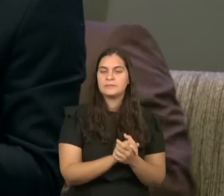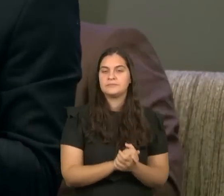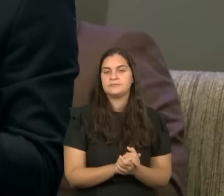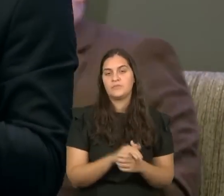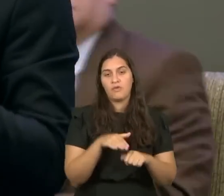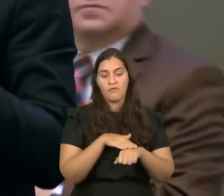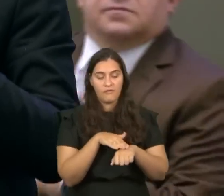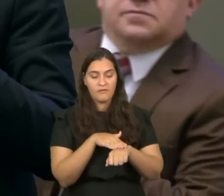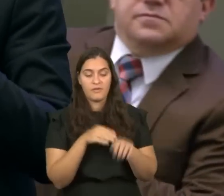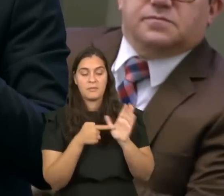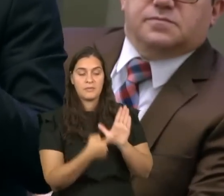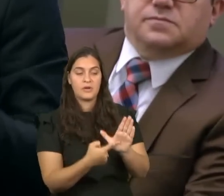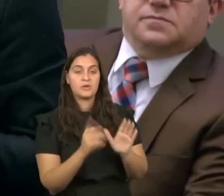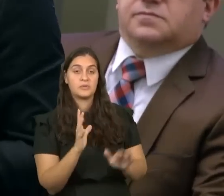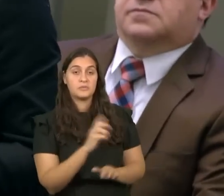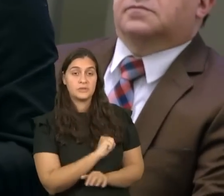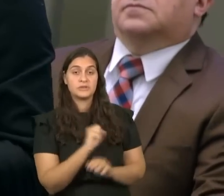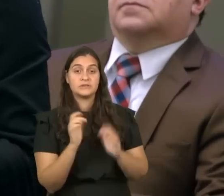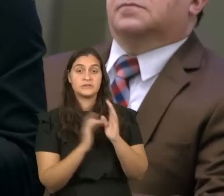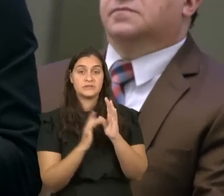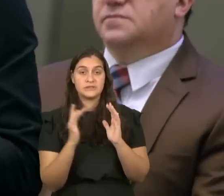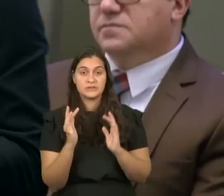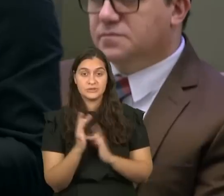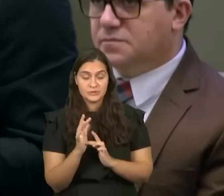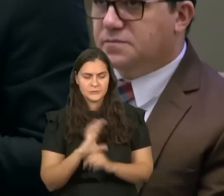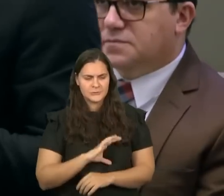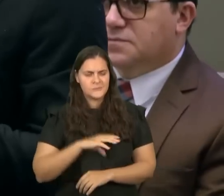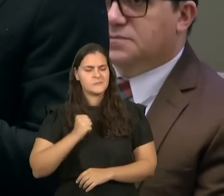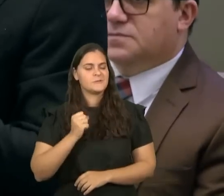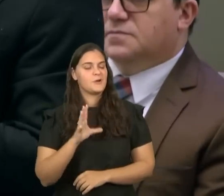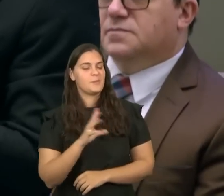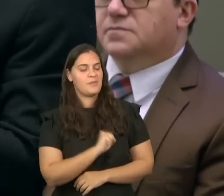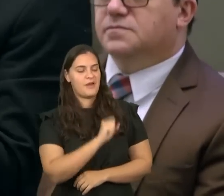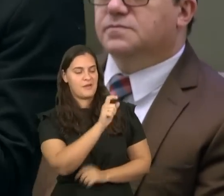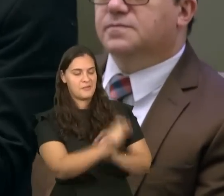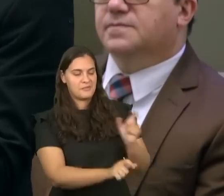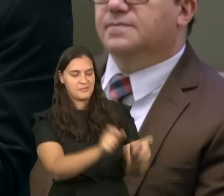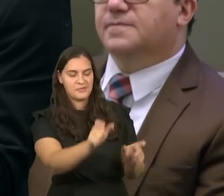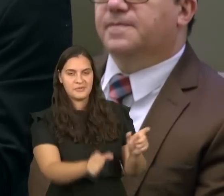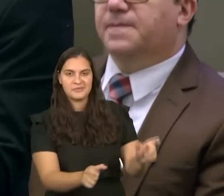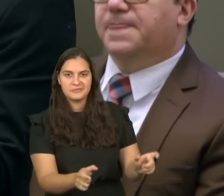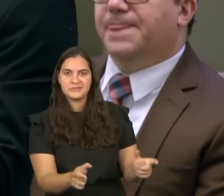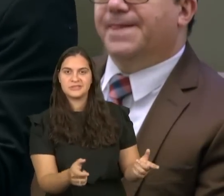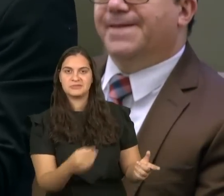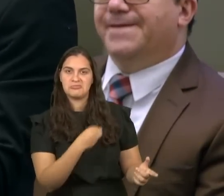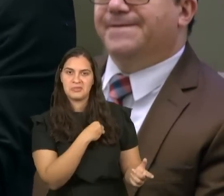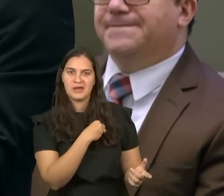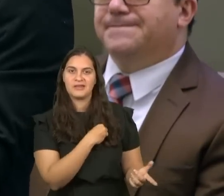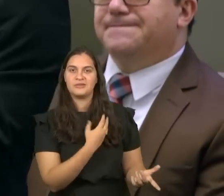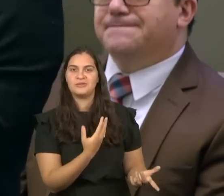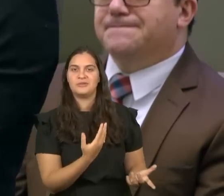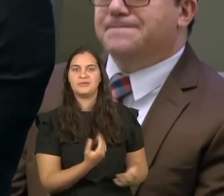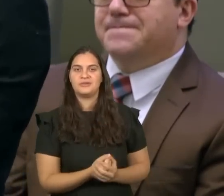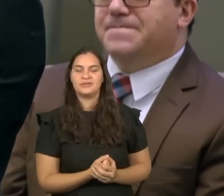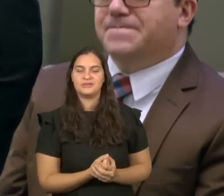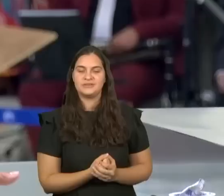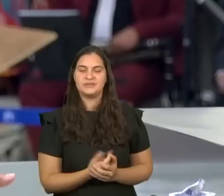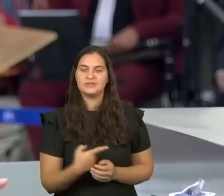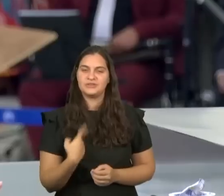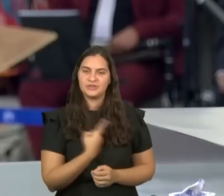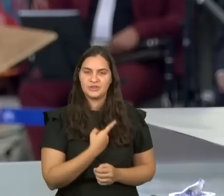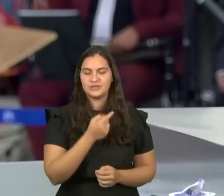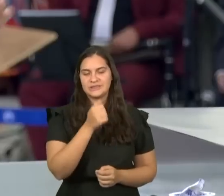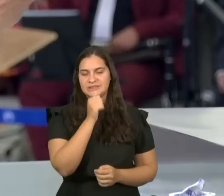Jesus ousando amar pessoas como estas que nós estamos destacando